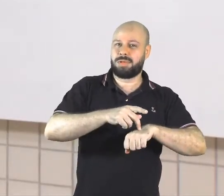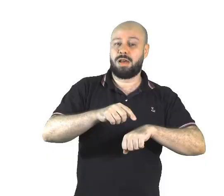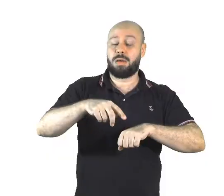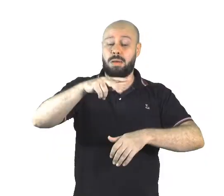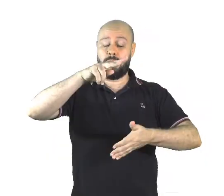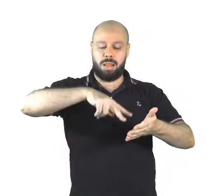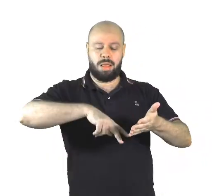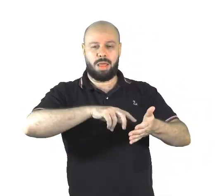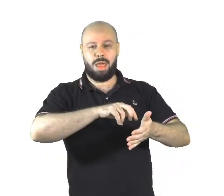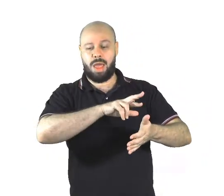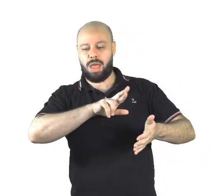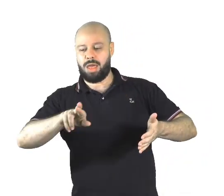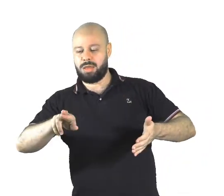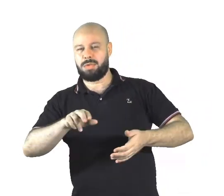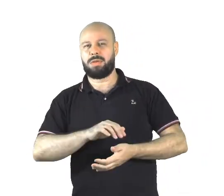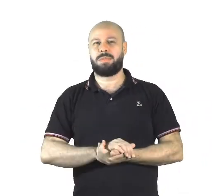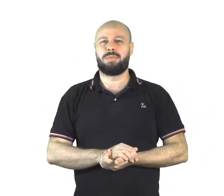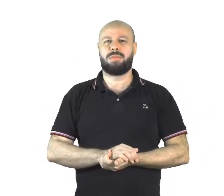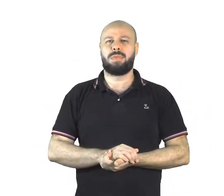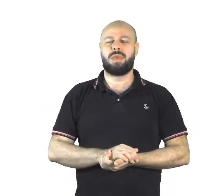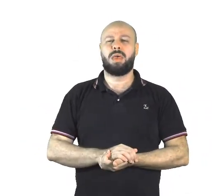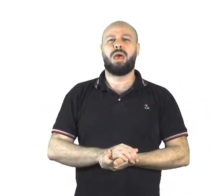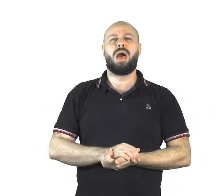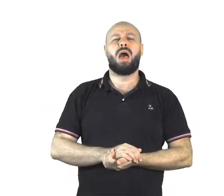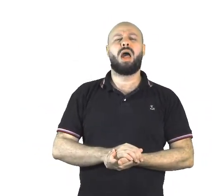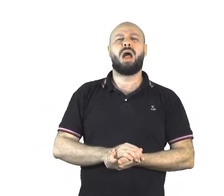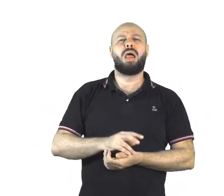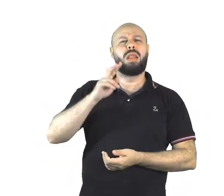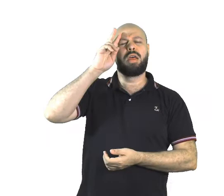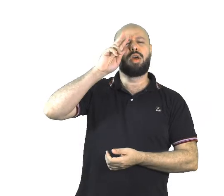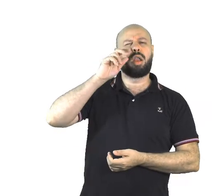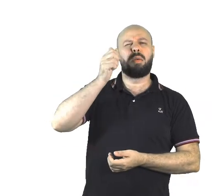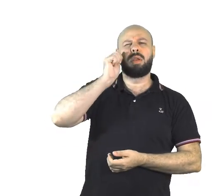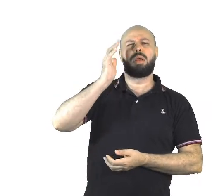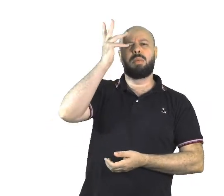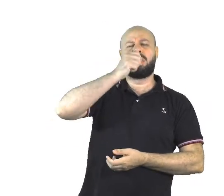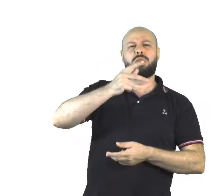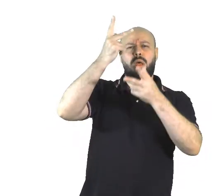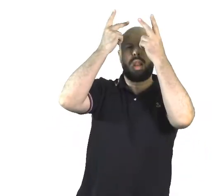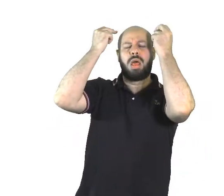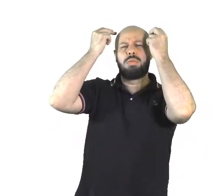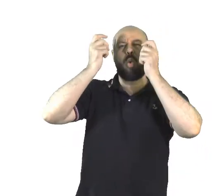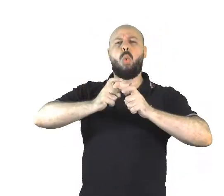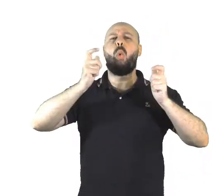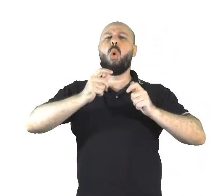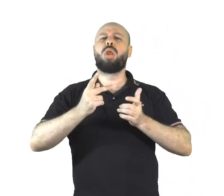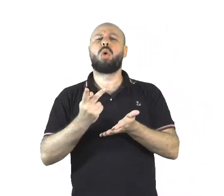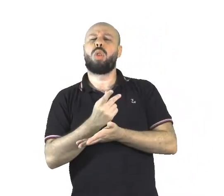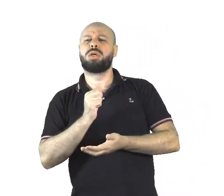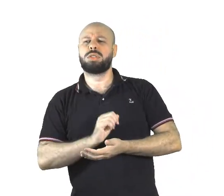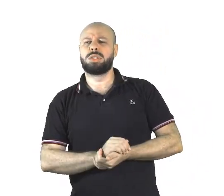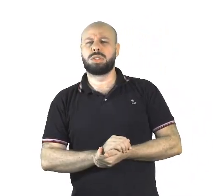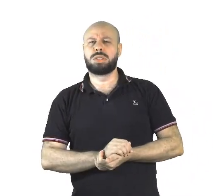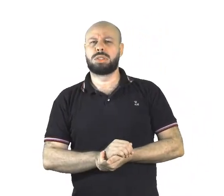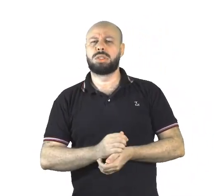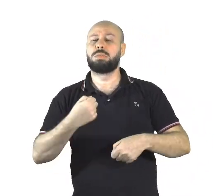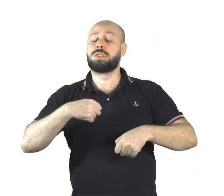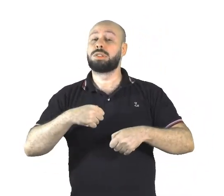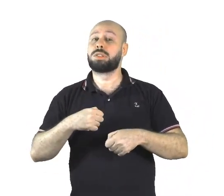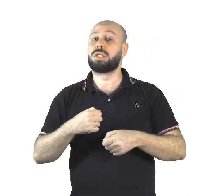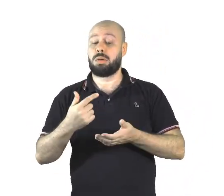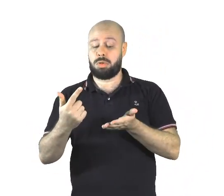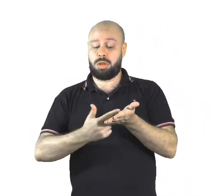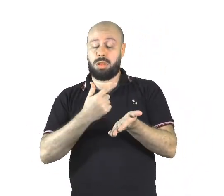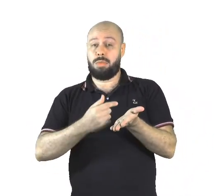E na história, Menina Bonita do Laço de Fita, onde que acontece essa história? Aí você vai ter que voltar lá no texto